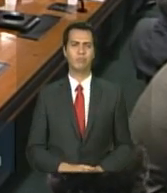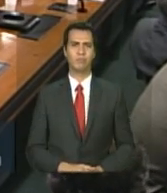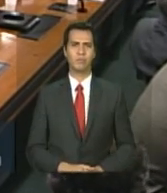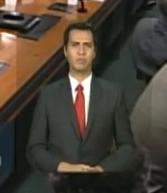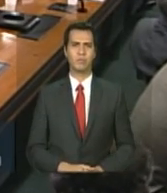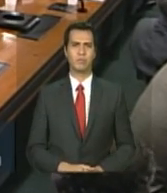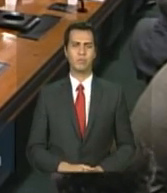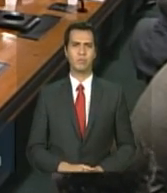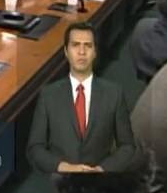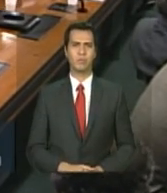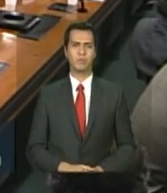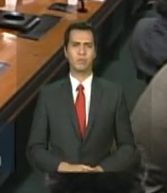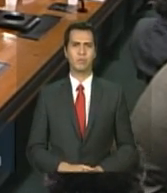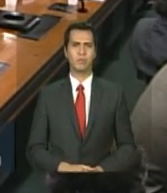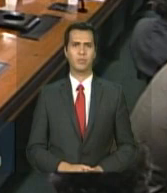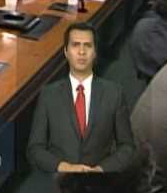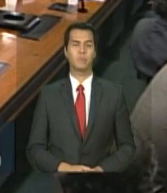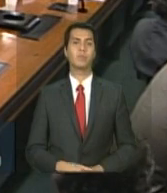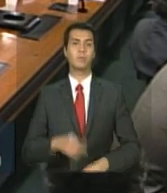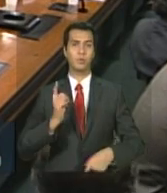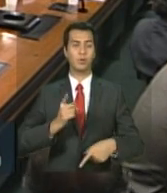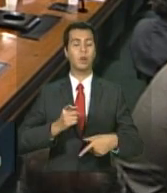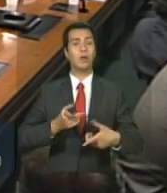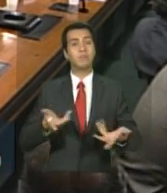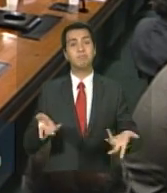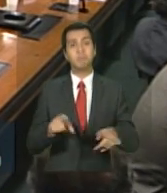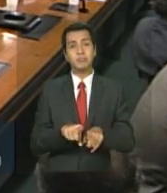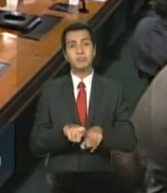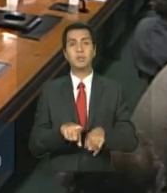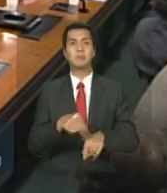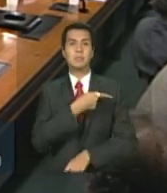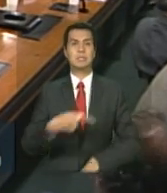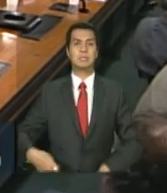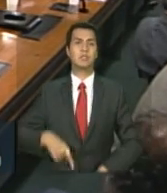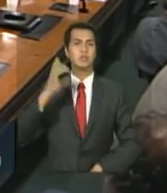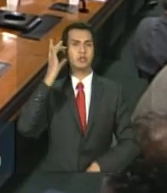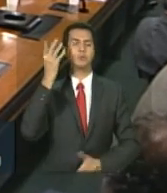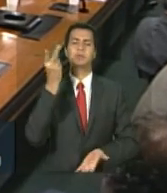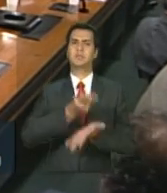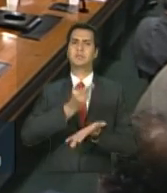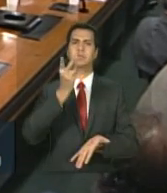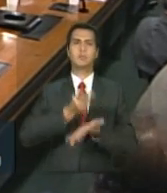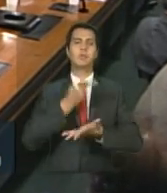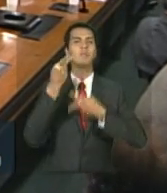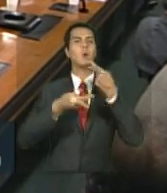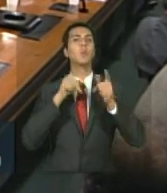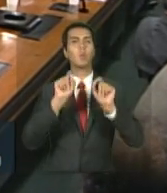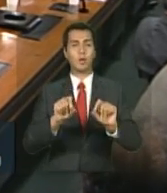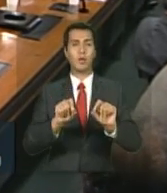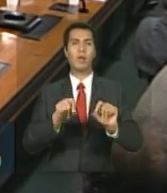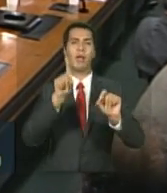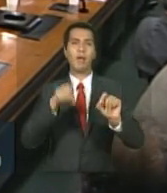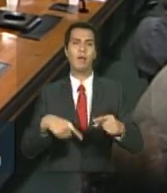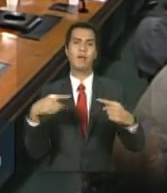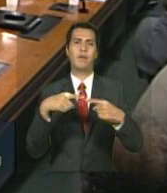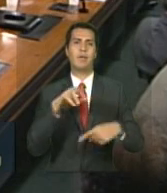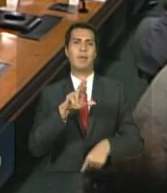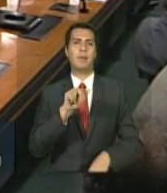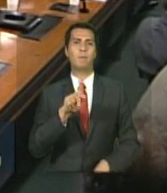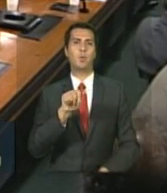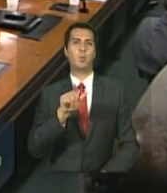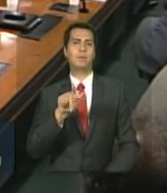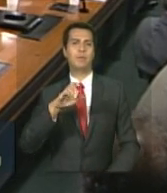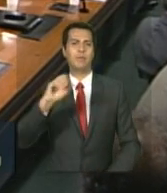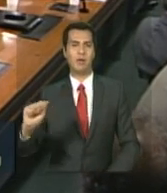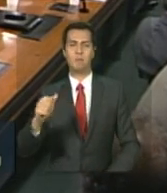a relação orientada pelo governo da presidenta Dilma é a republicana, é atender independente de partido,